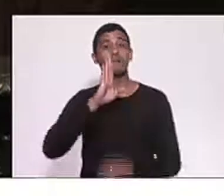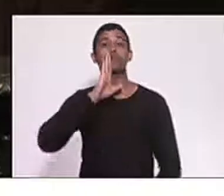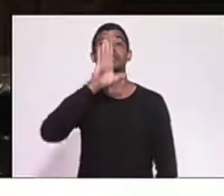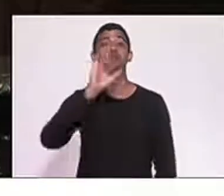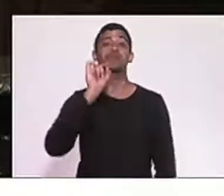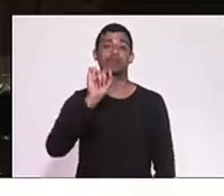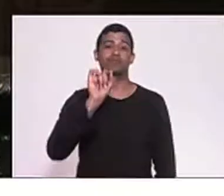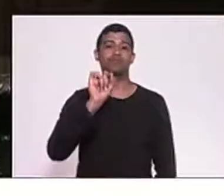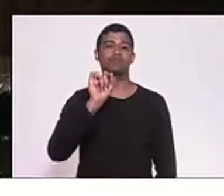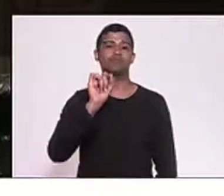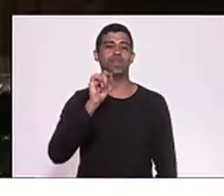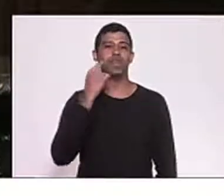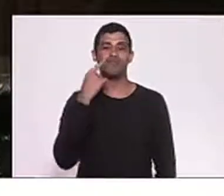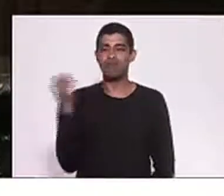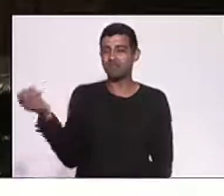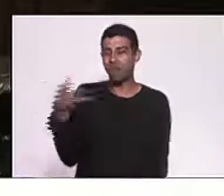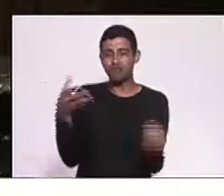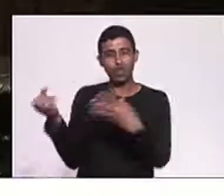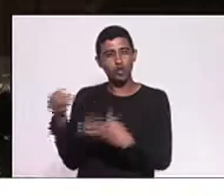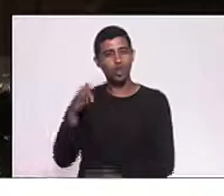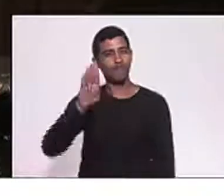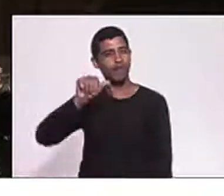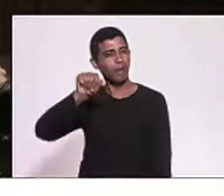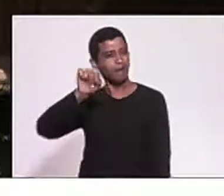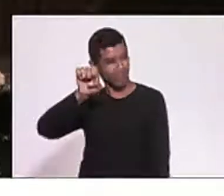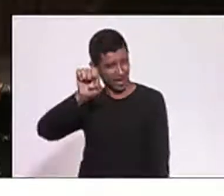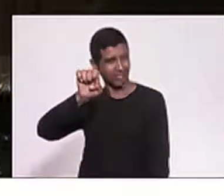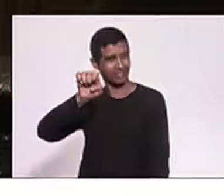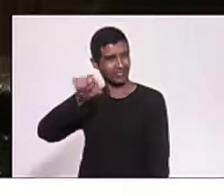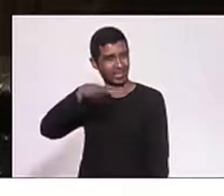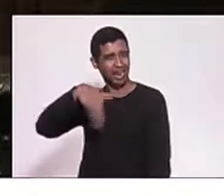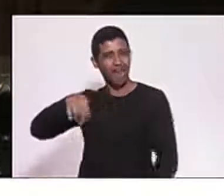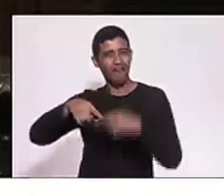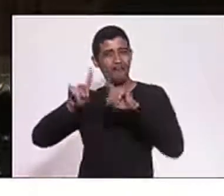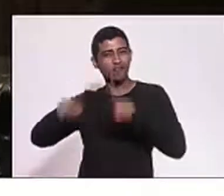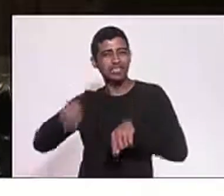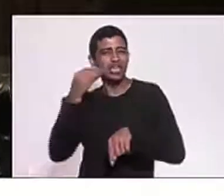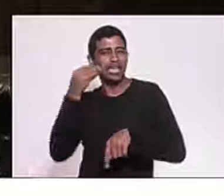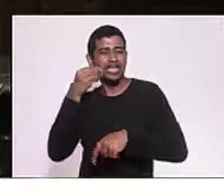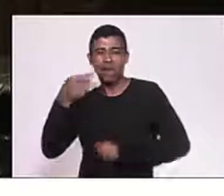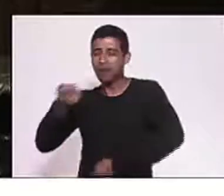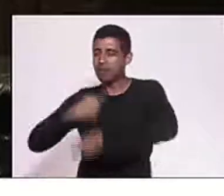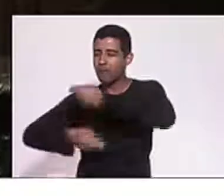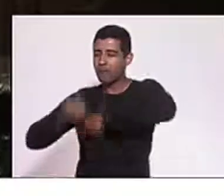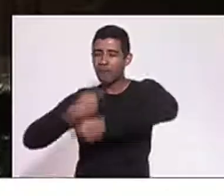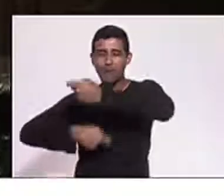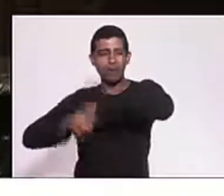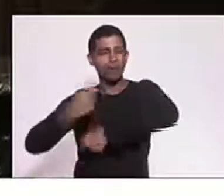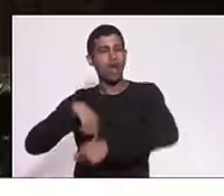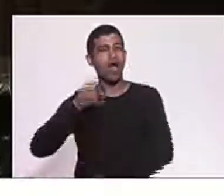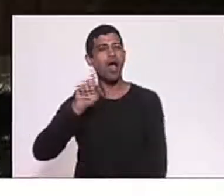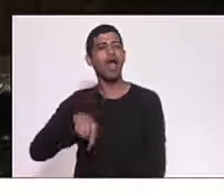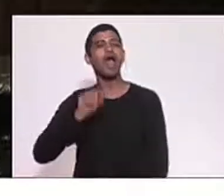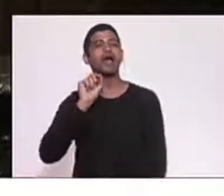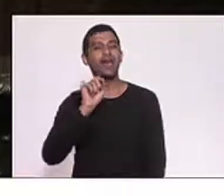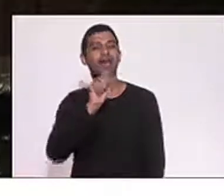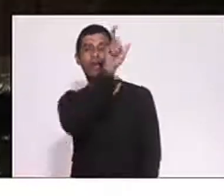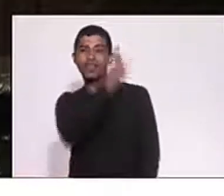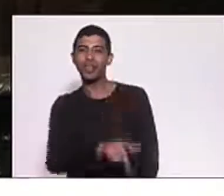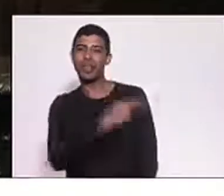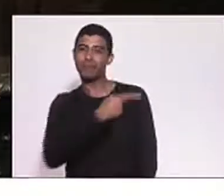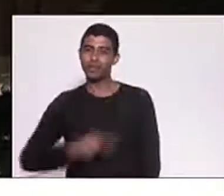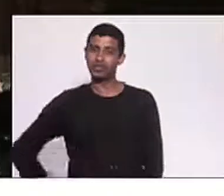principalmente, as novas bases, função da renegociação, é o presidente